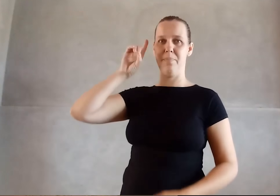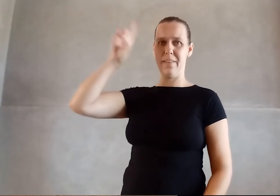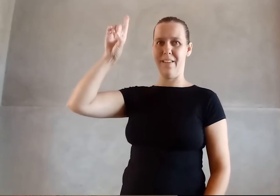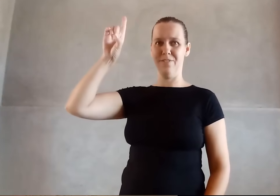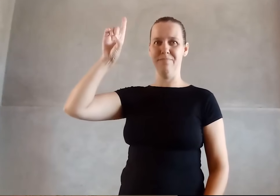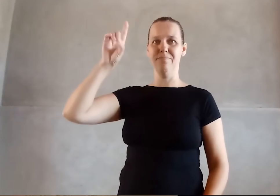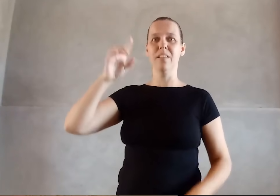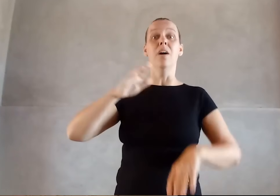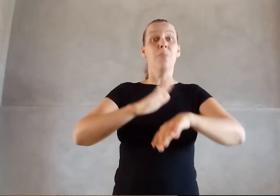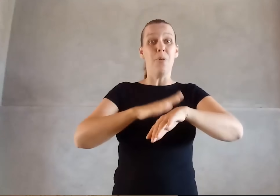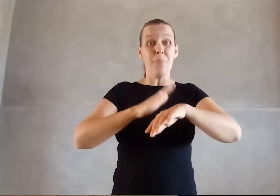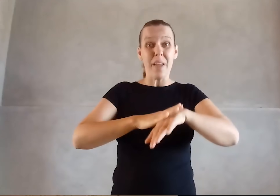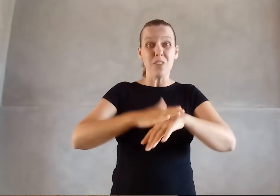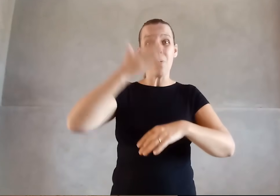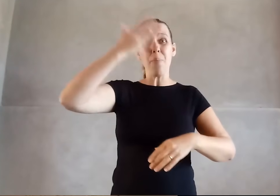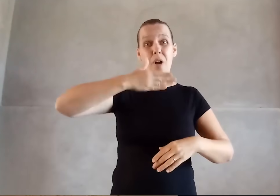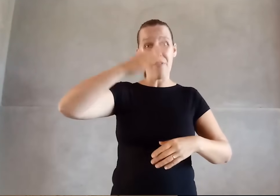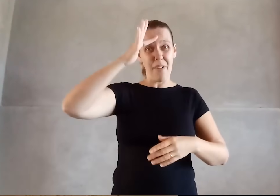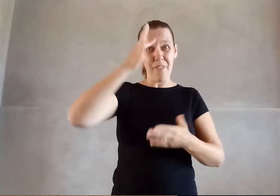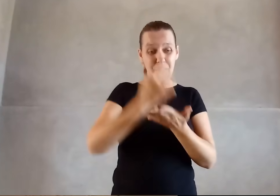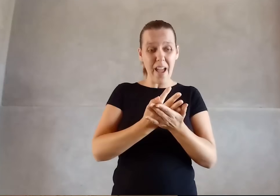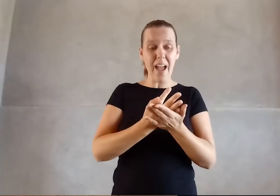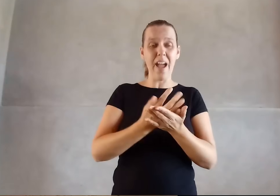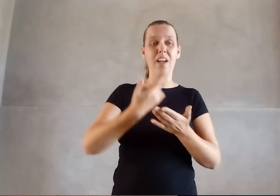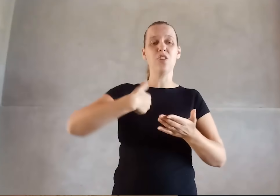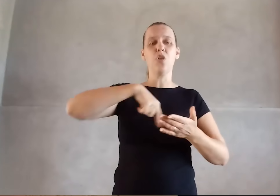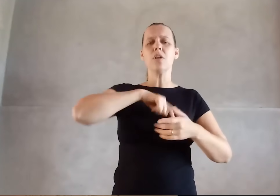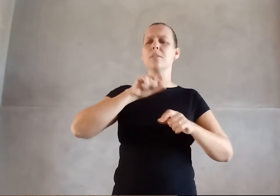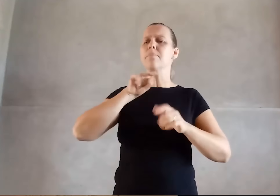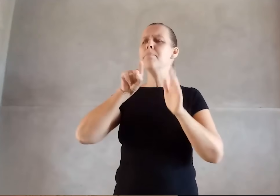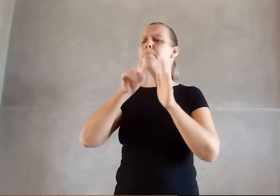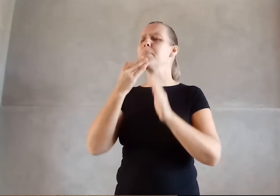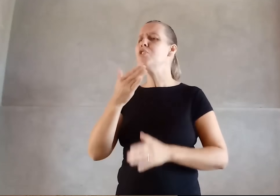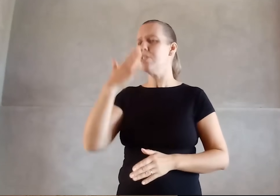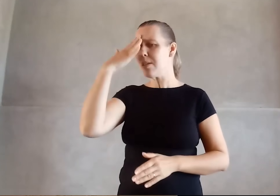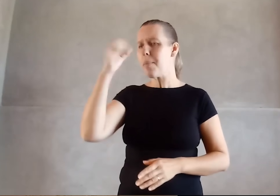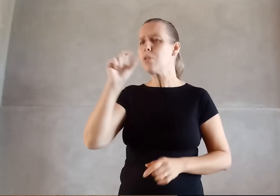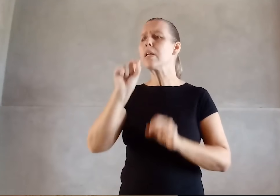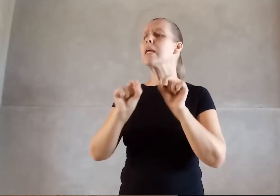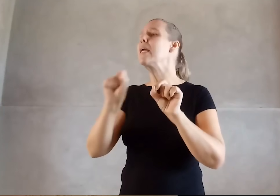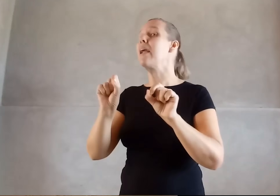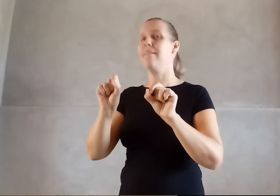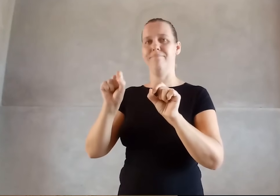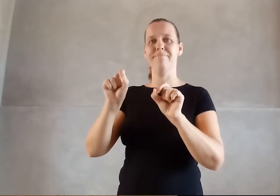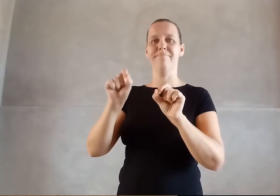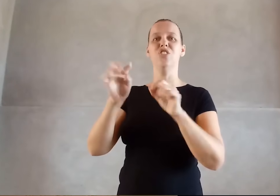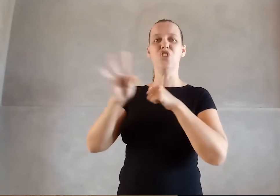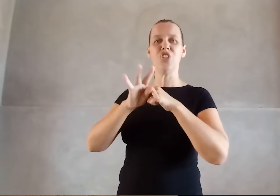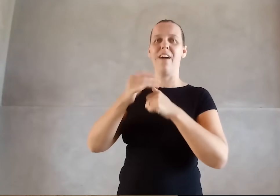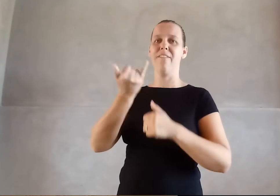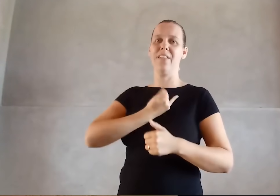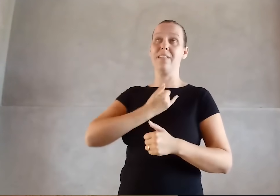Deus. Peça essa sabedoria a Deus. Então, na provação, nós precisamos saber para quem